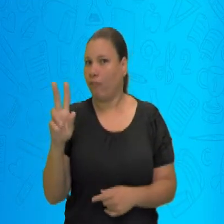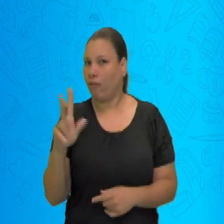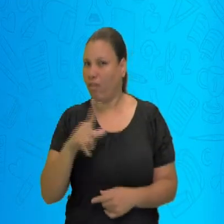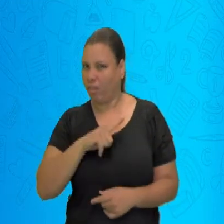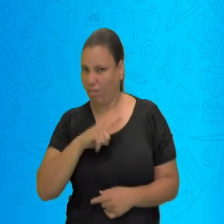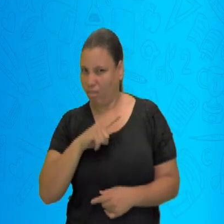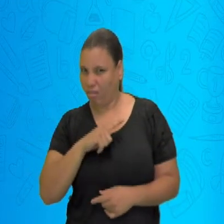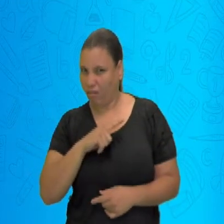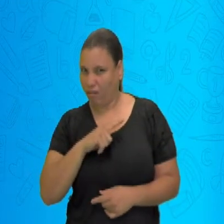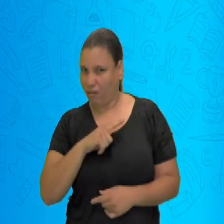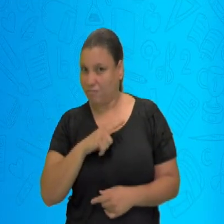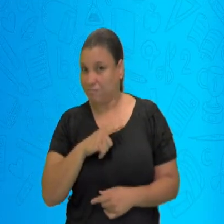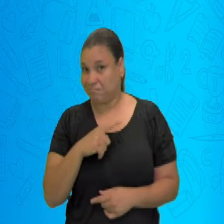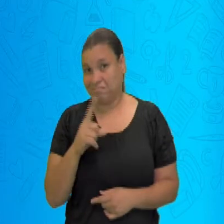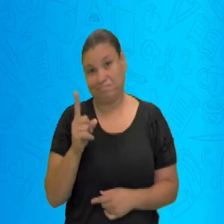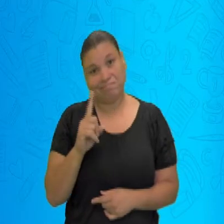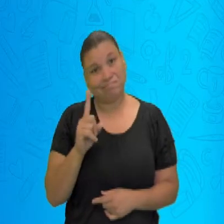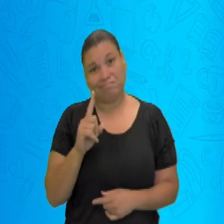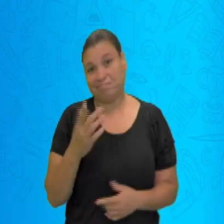ok?